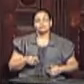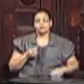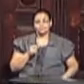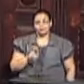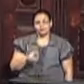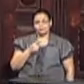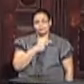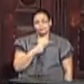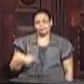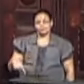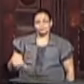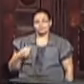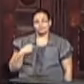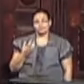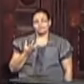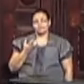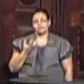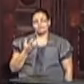Presidente, eu queria aqui